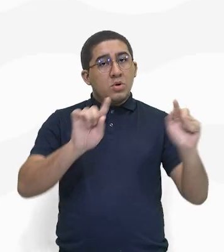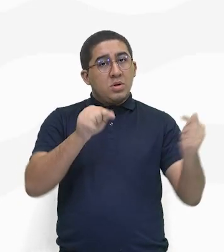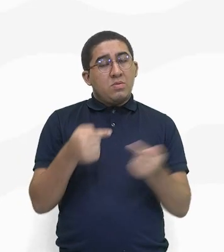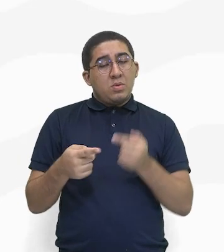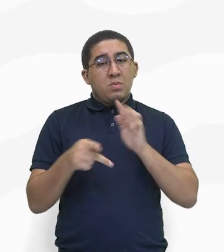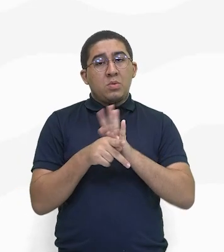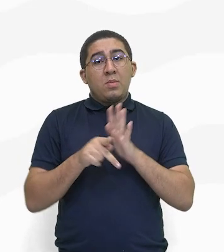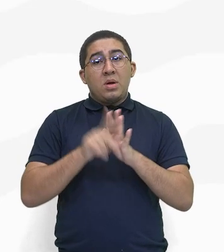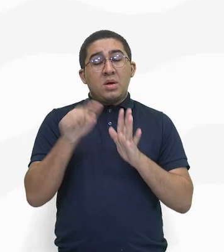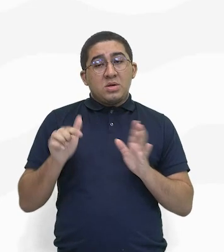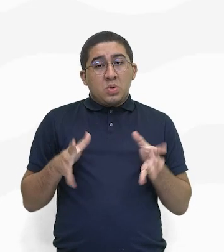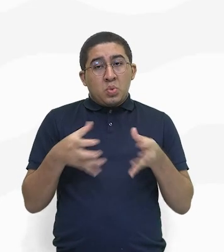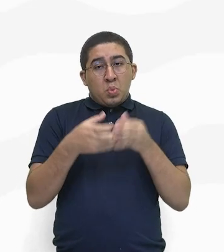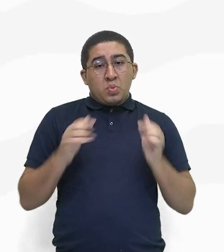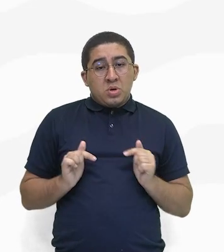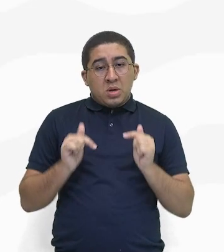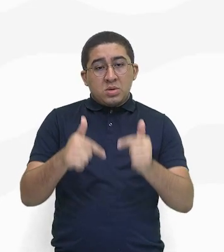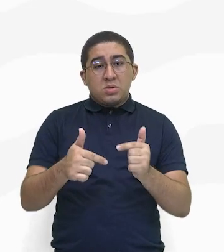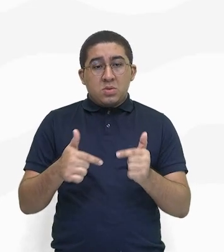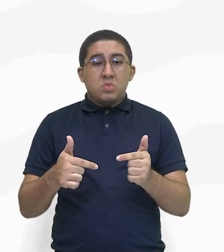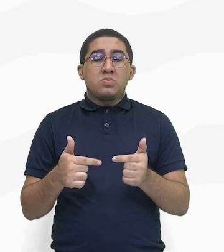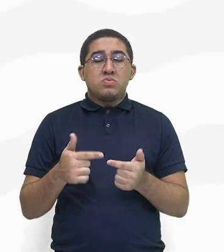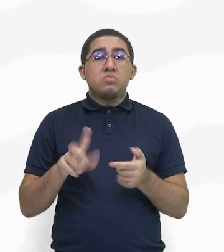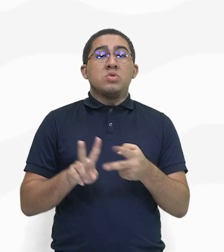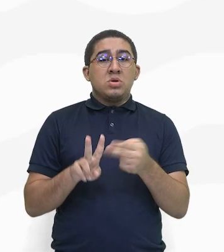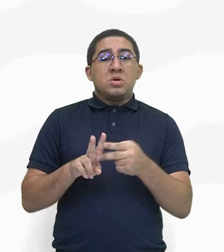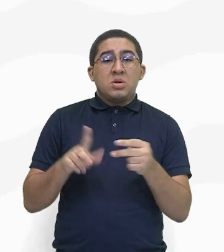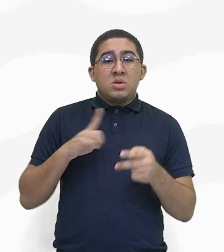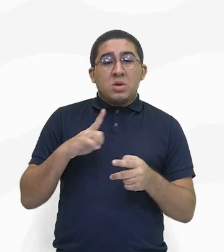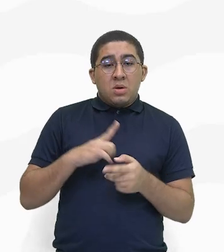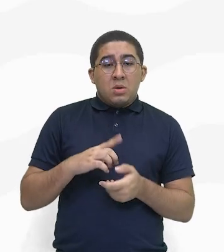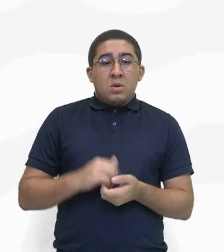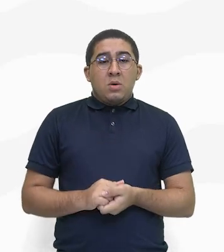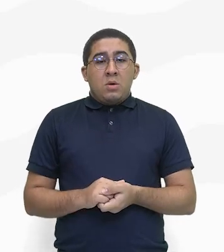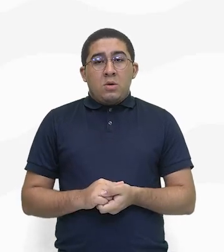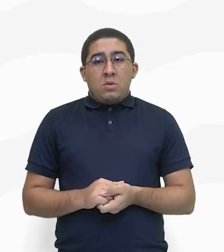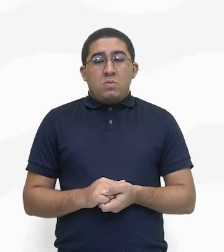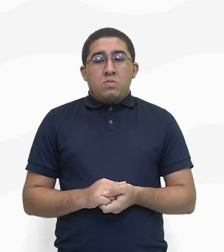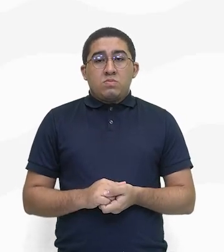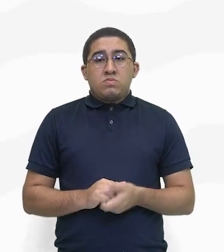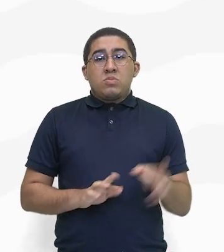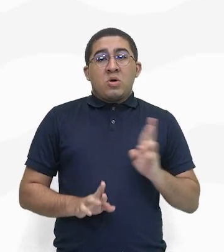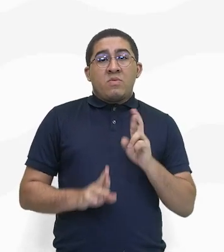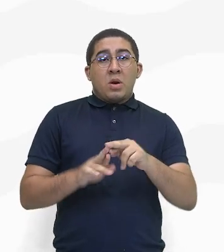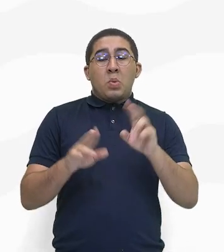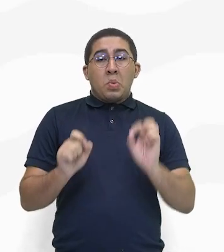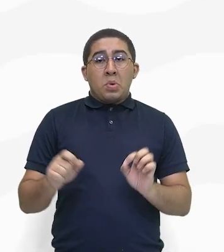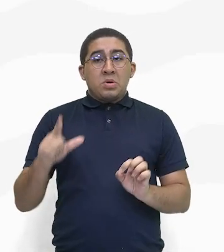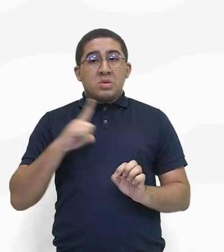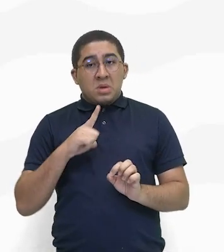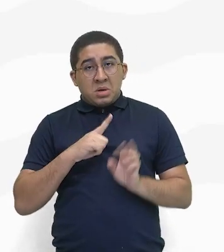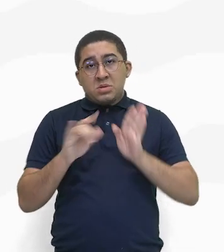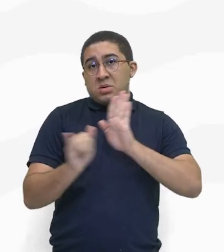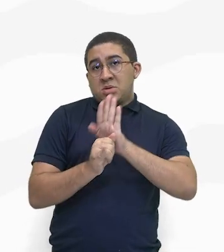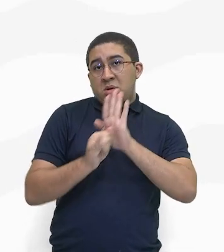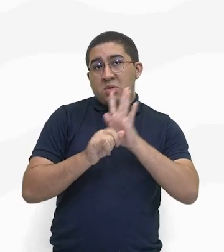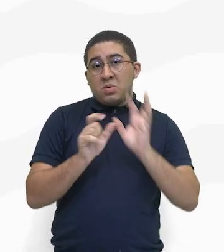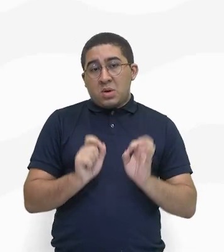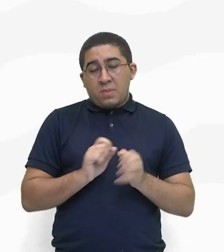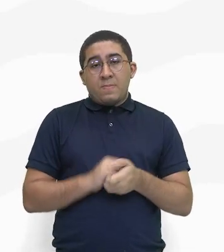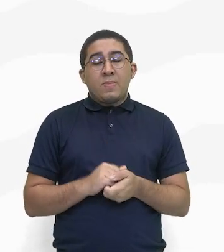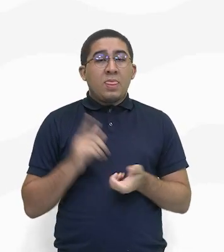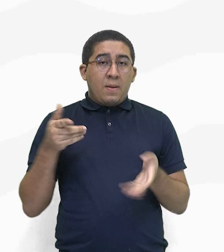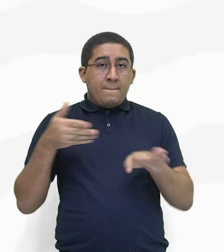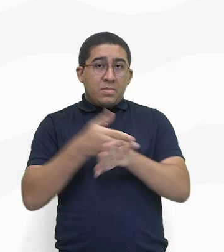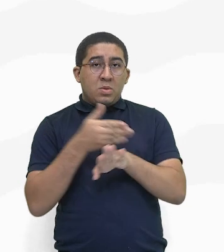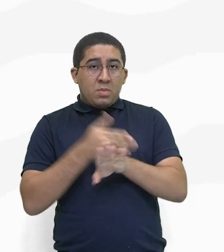da militância indígena, dessa busca pelas sociedades indígenas aí em serem reconhecidas, é a inserção na